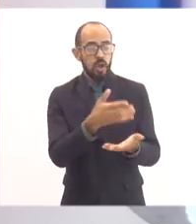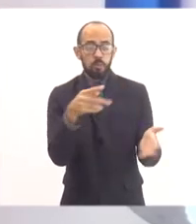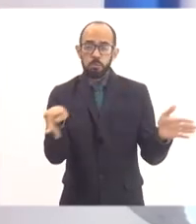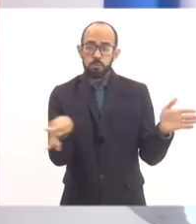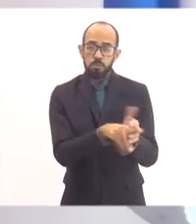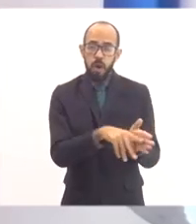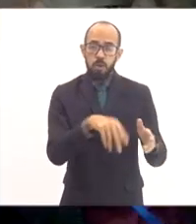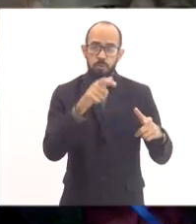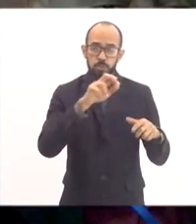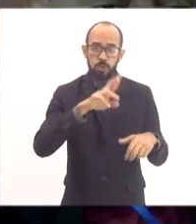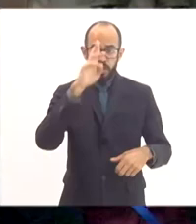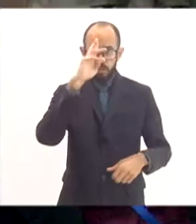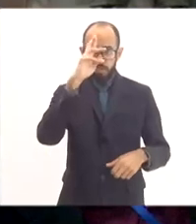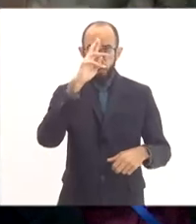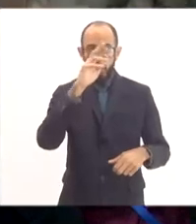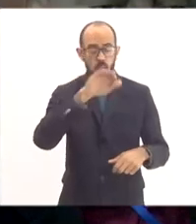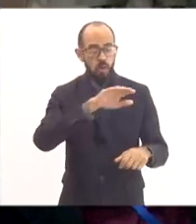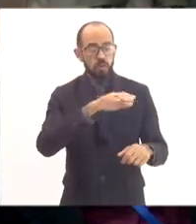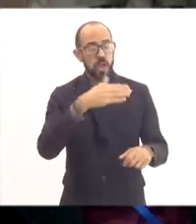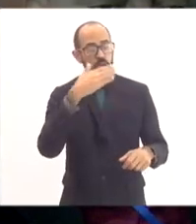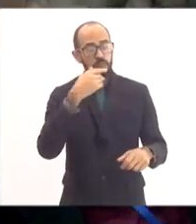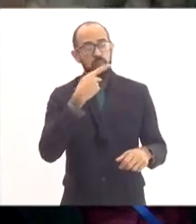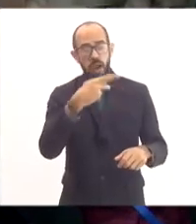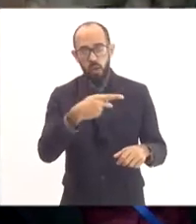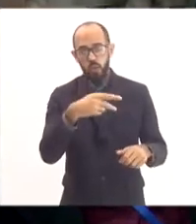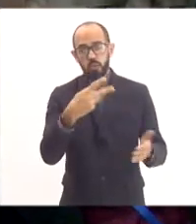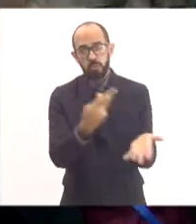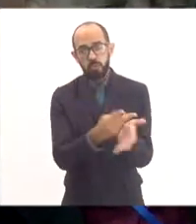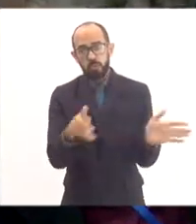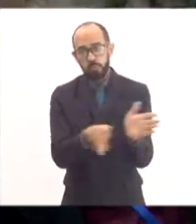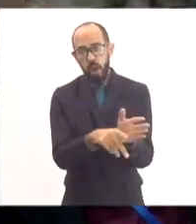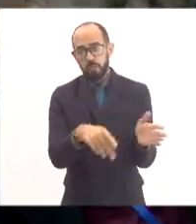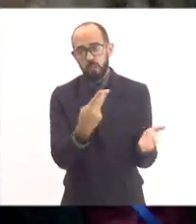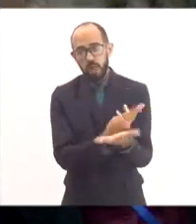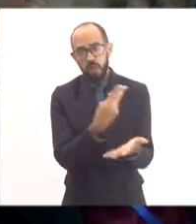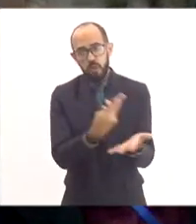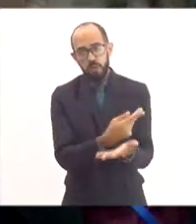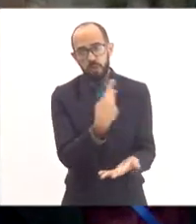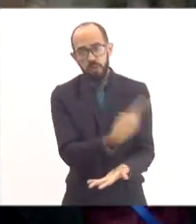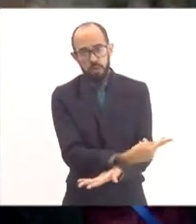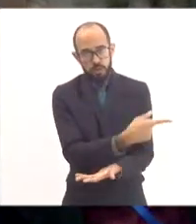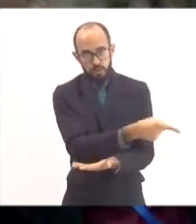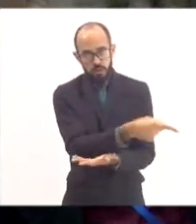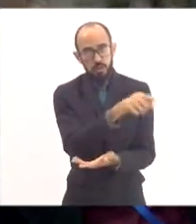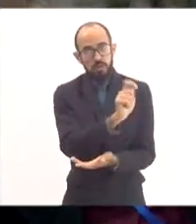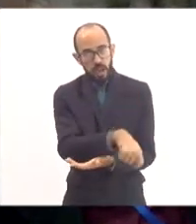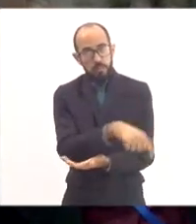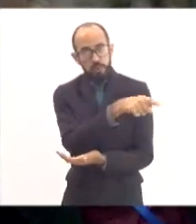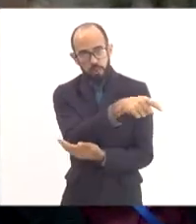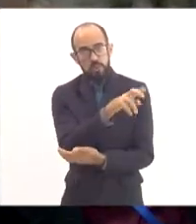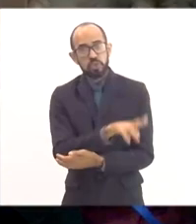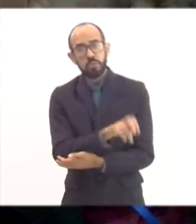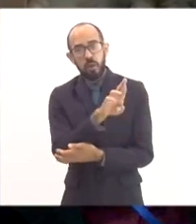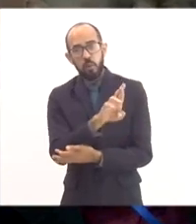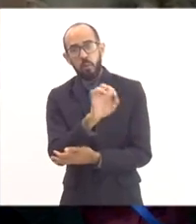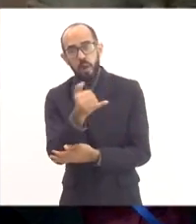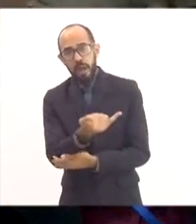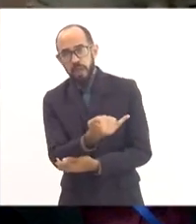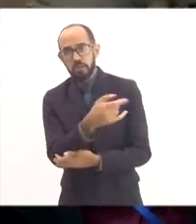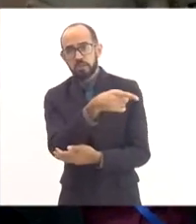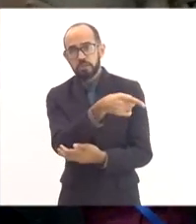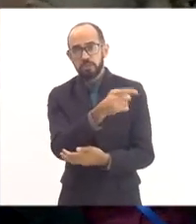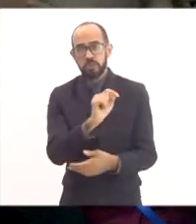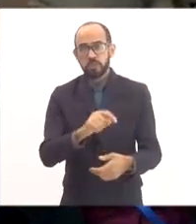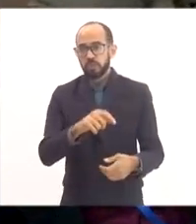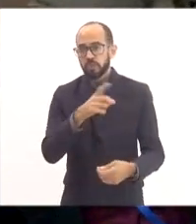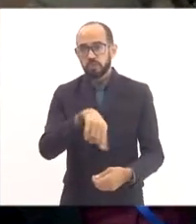erro. Então, se não fizer, a gente tem elementos aqui de ir para cima da própria UERJ. E aqui a gente não tem rabo preso com ninguém para